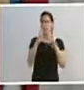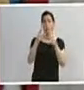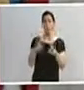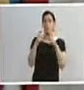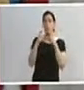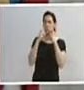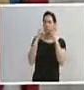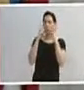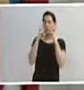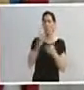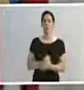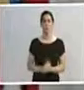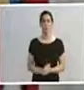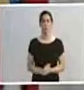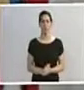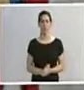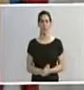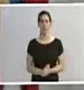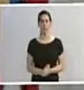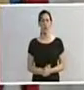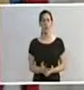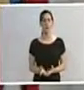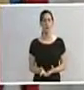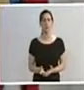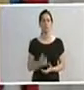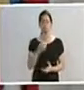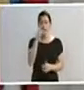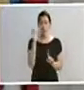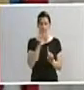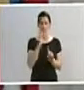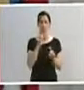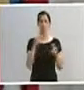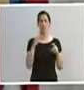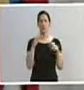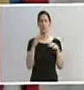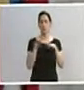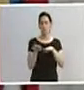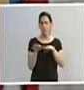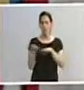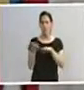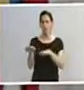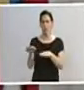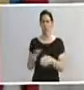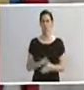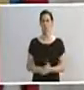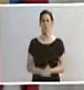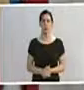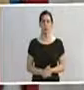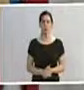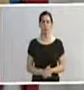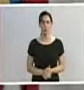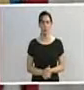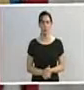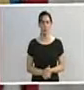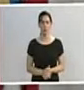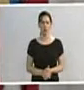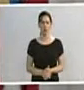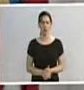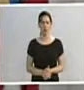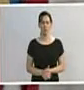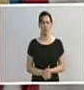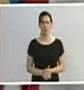foi enganado. Foi levado às ruas e agora, por que não querem mais voltar às ruas para reclamar pela democracia e pelos desmandos que